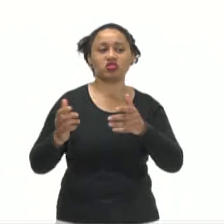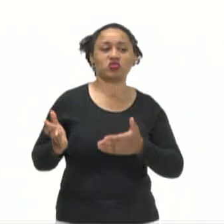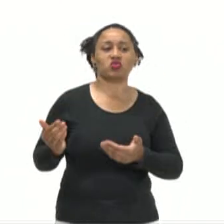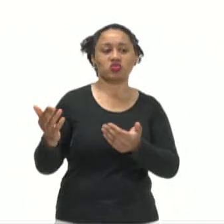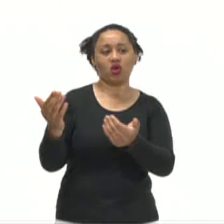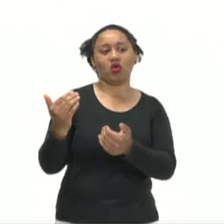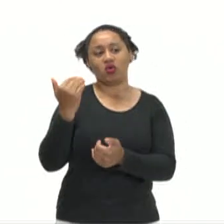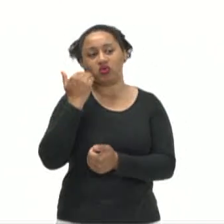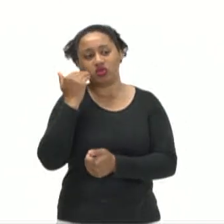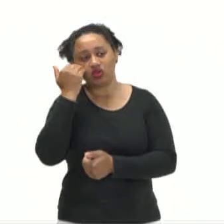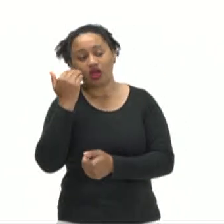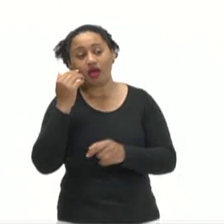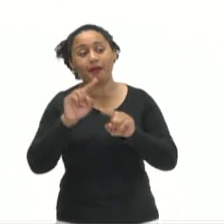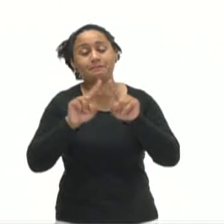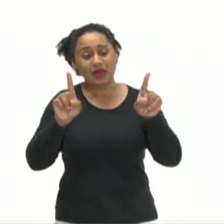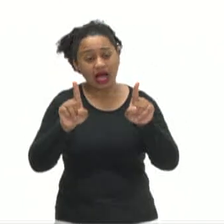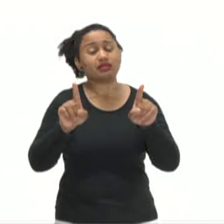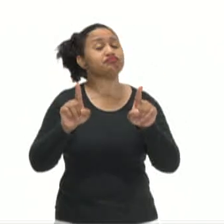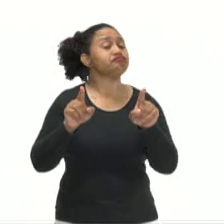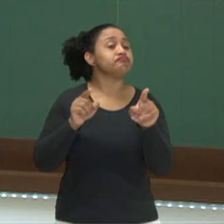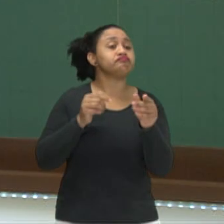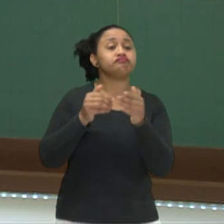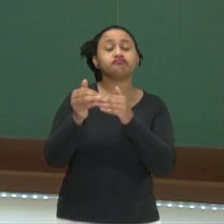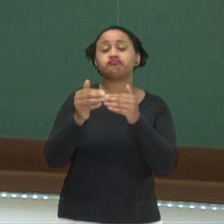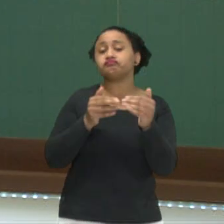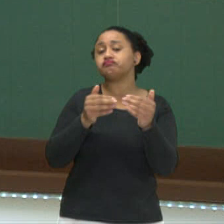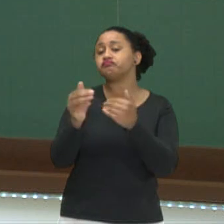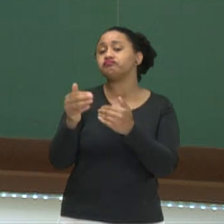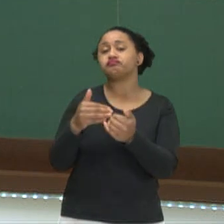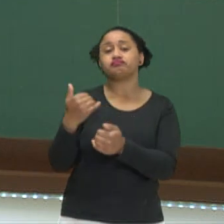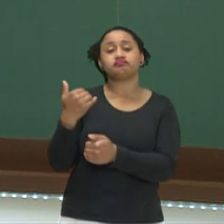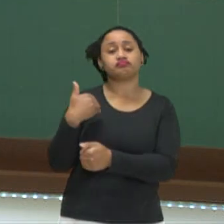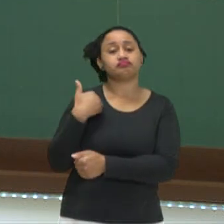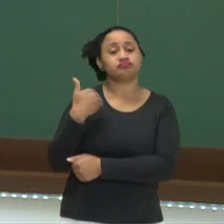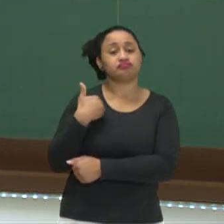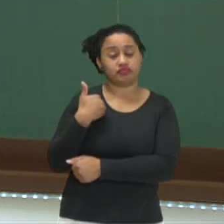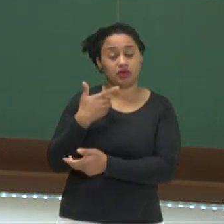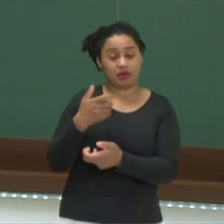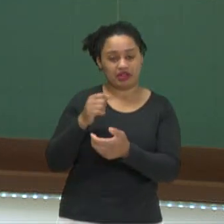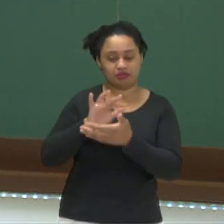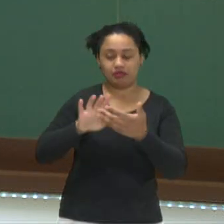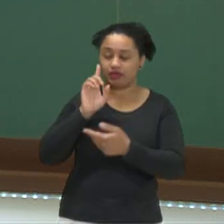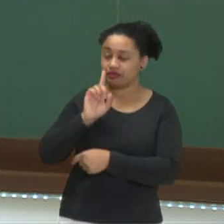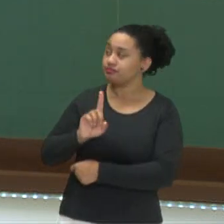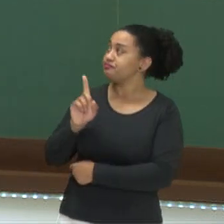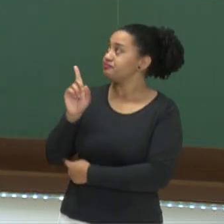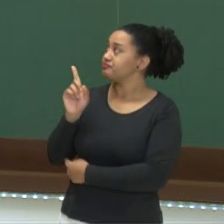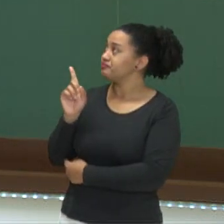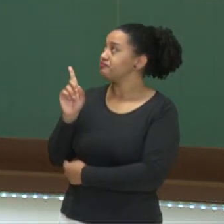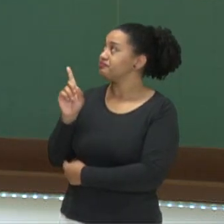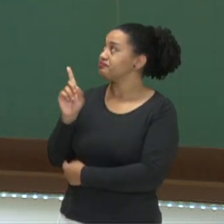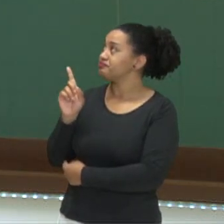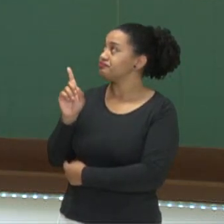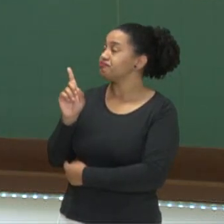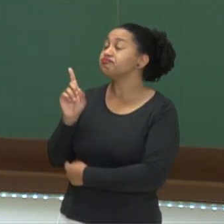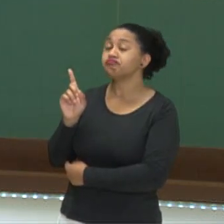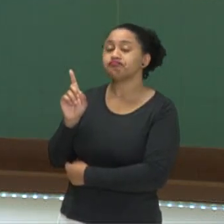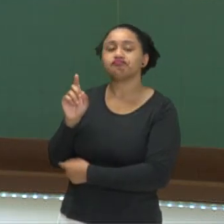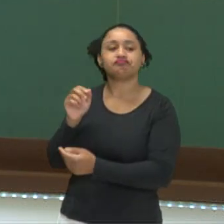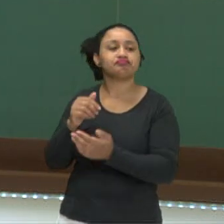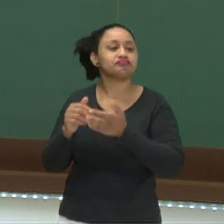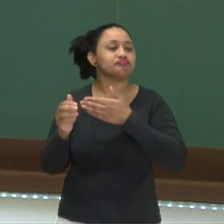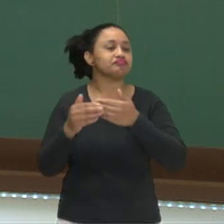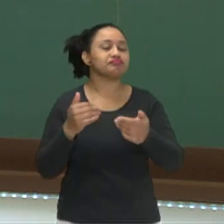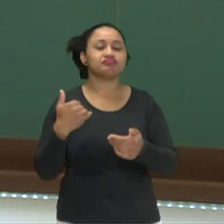jovens, adolescentes, mas indiferente da idade. Por que é tão importante que as pessoas